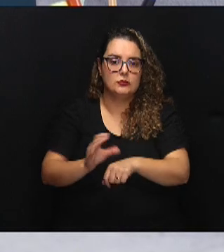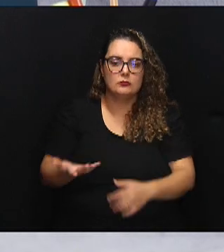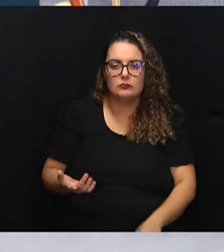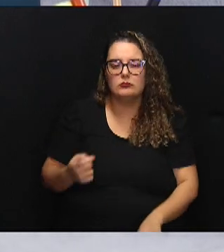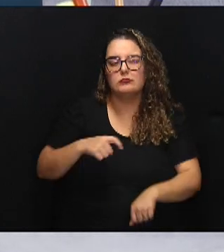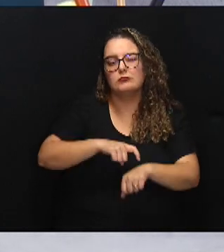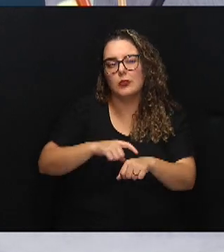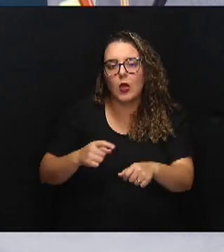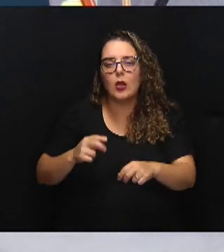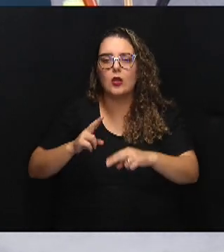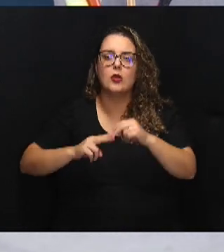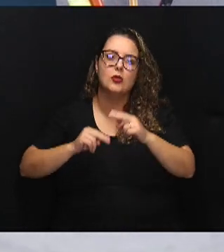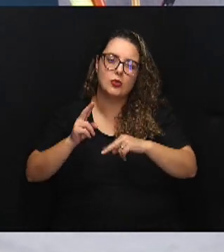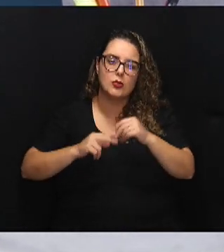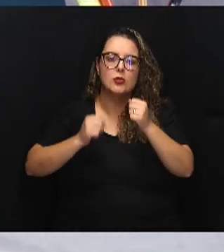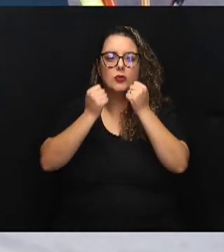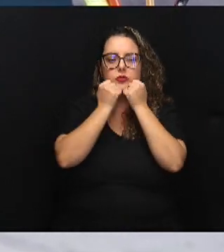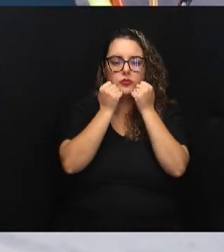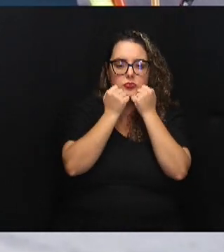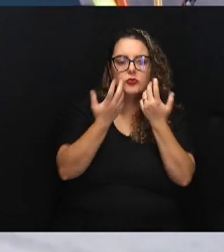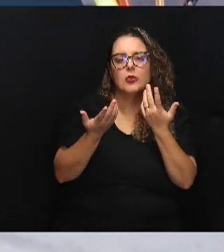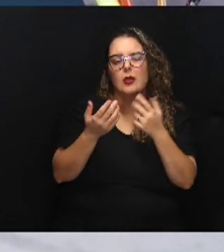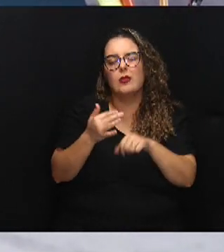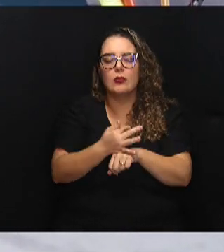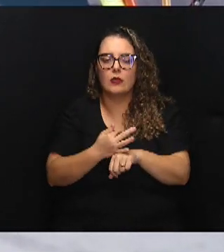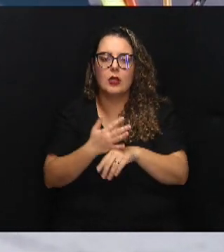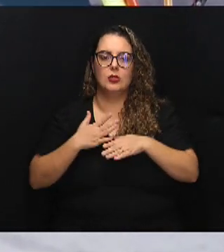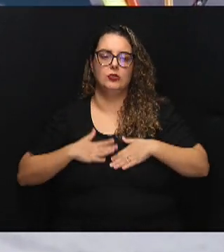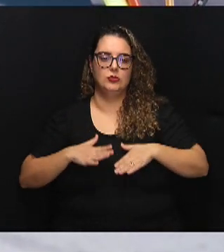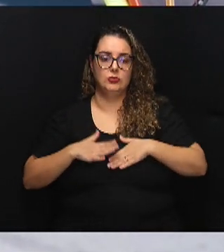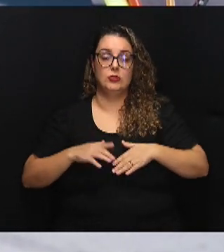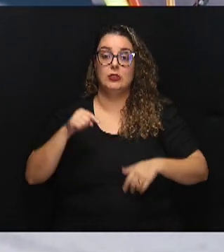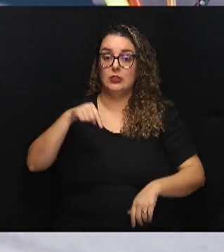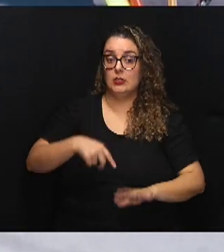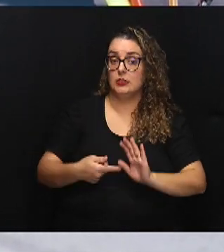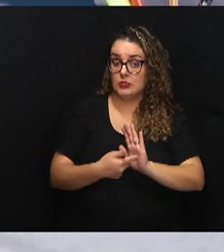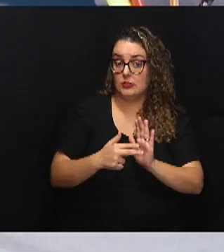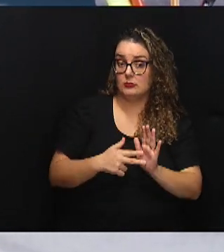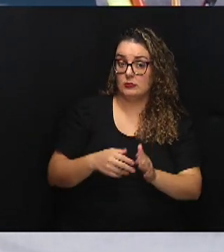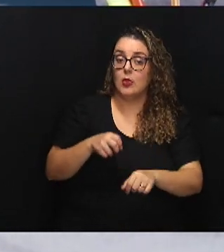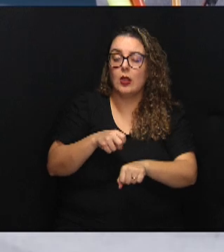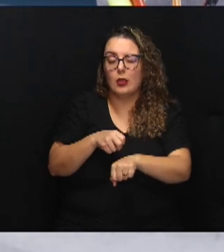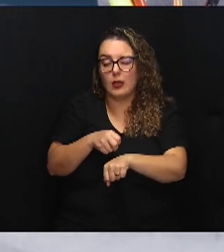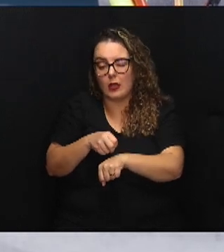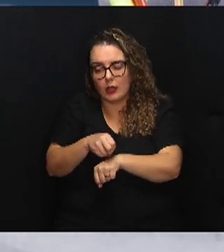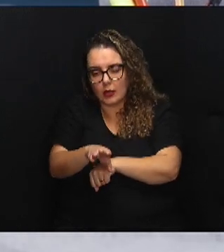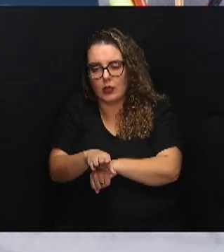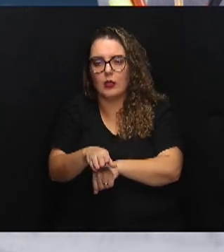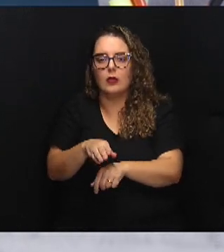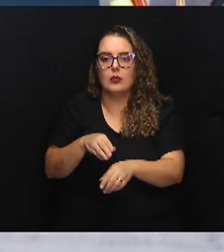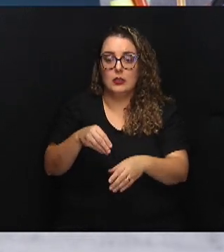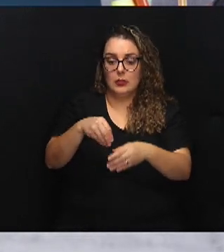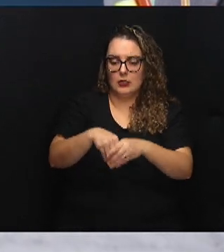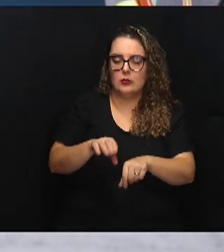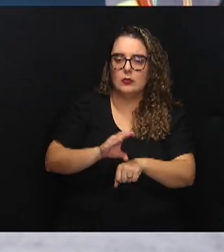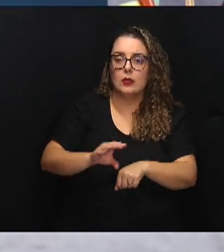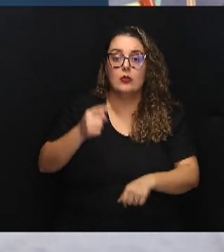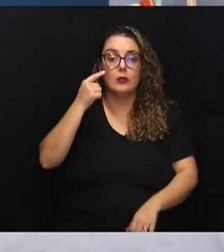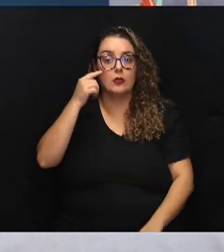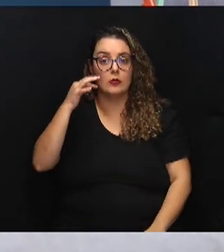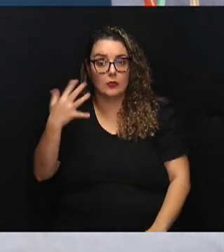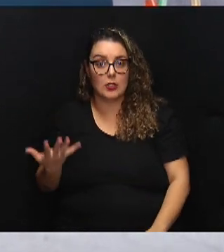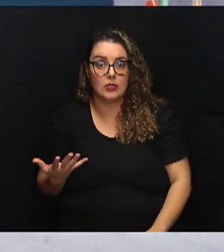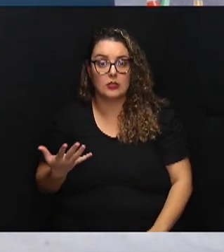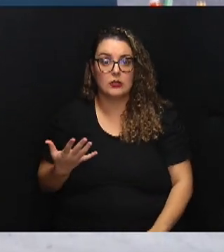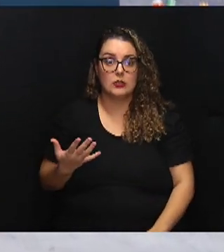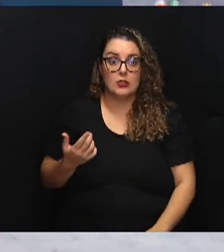momento das férias, né, de um recesso, um momento ali de descanso. Então, nesse sentido que a gente orienta dentro do próprio curso. Vamos pensar então